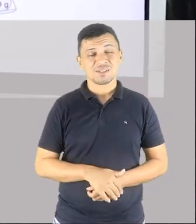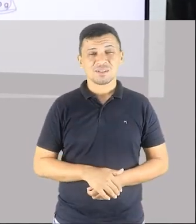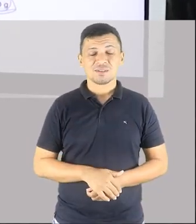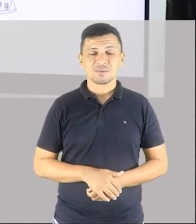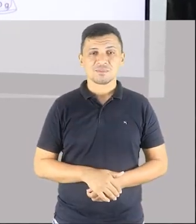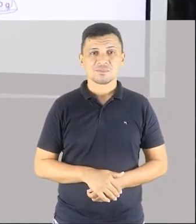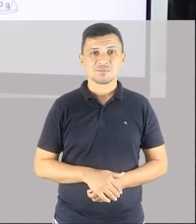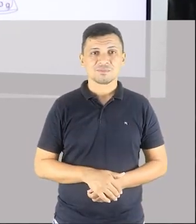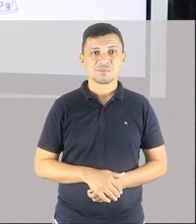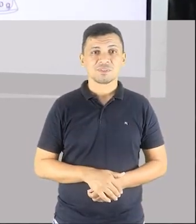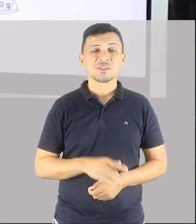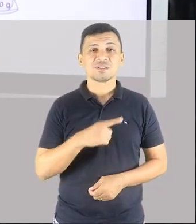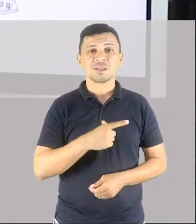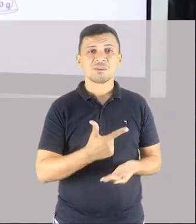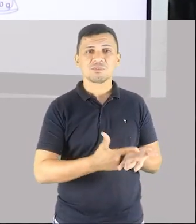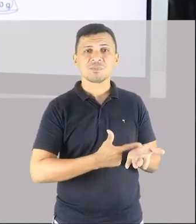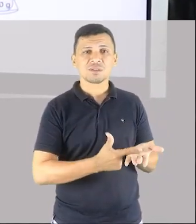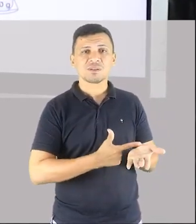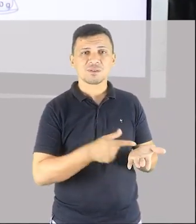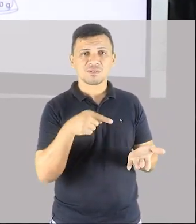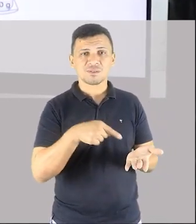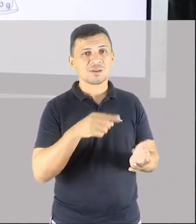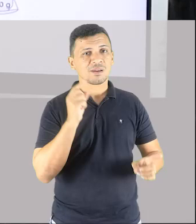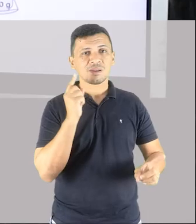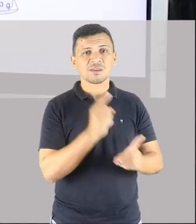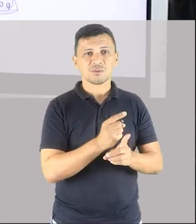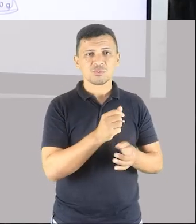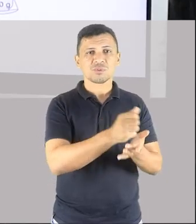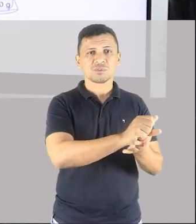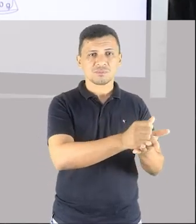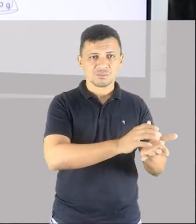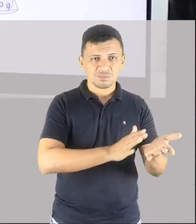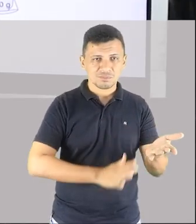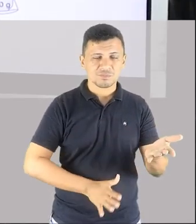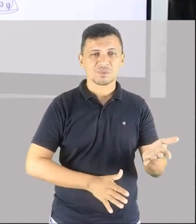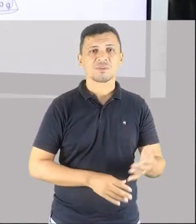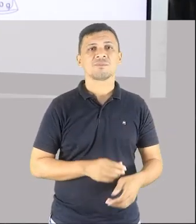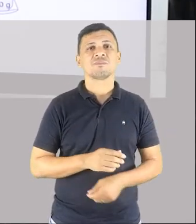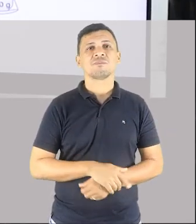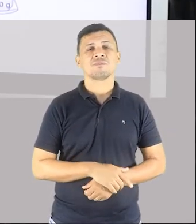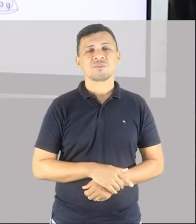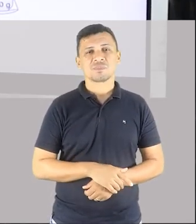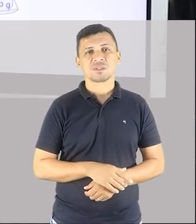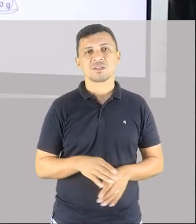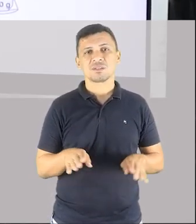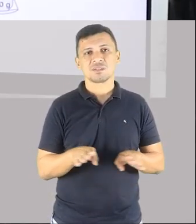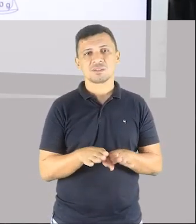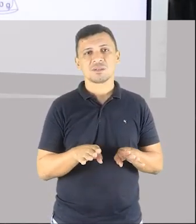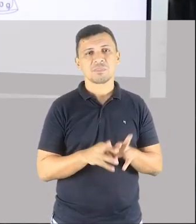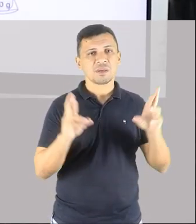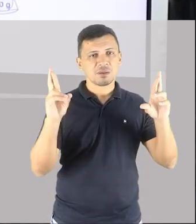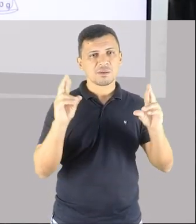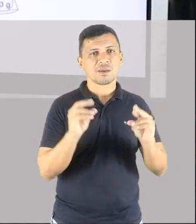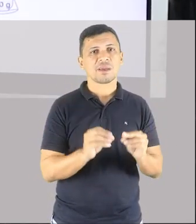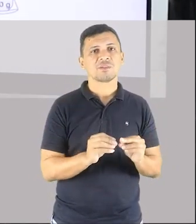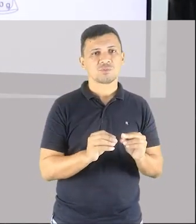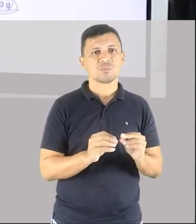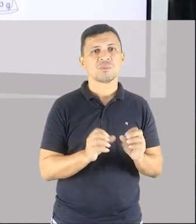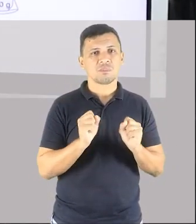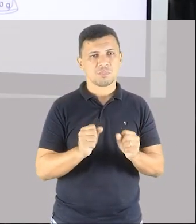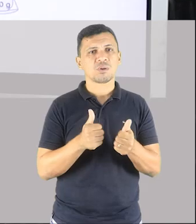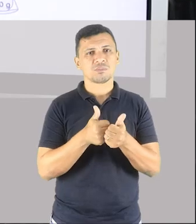No nosso material, você vai ter mais exercícios. Com as atividades, você tem um resumo teórico que você